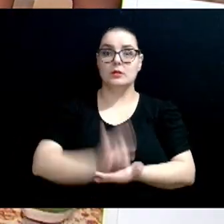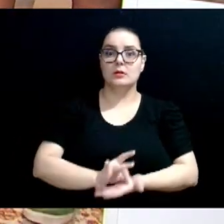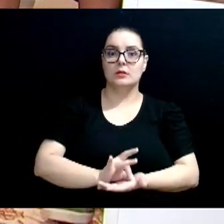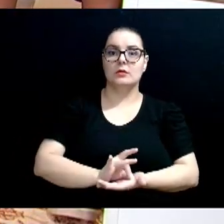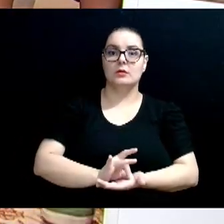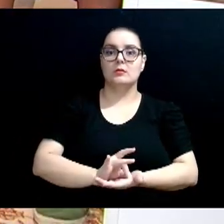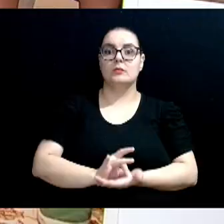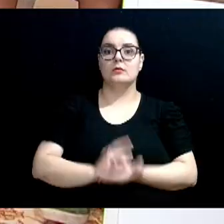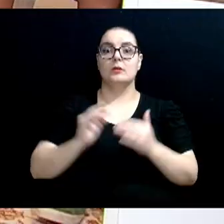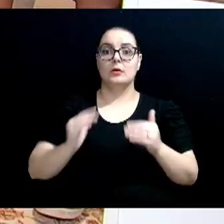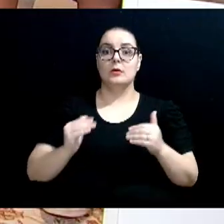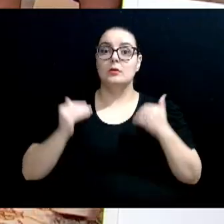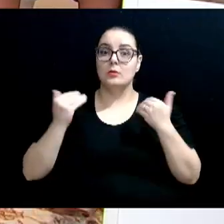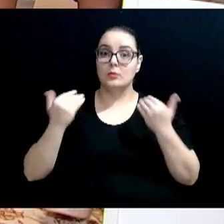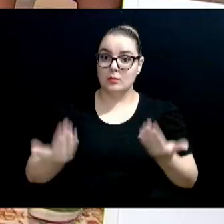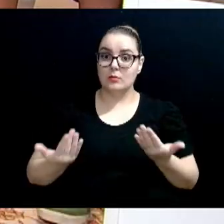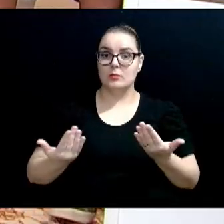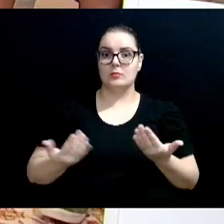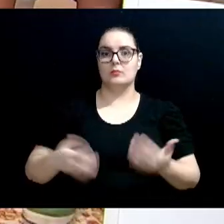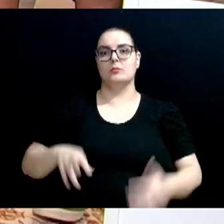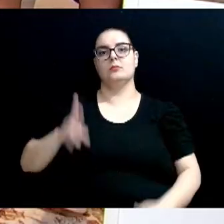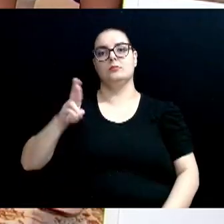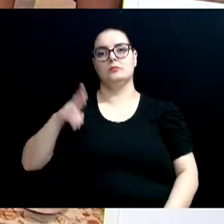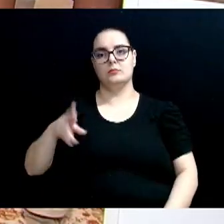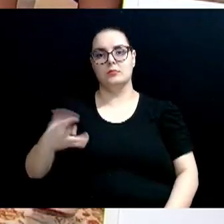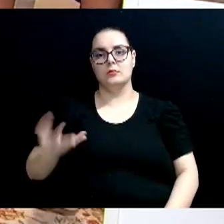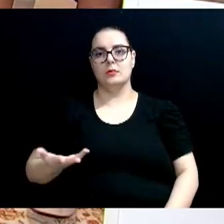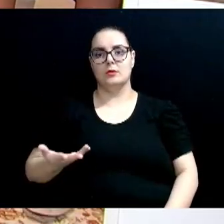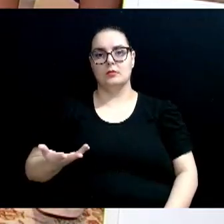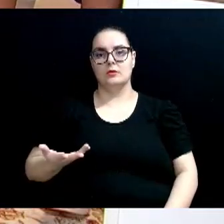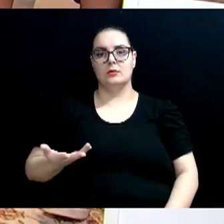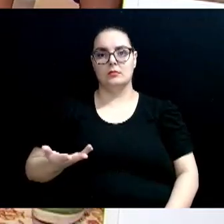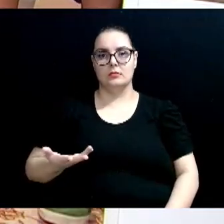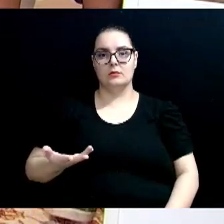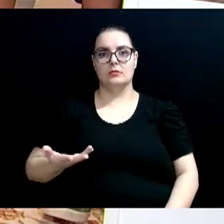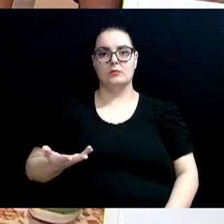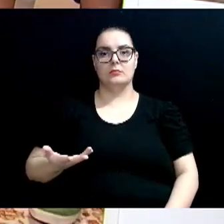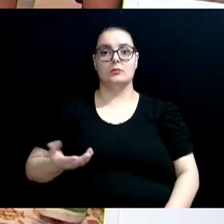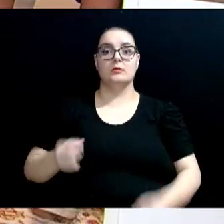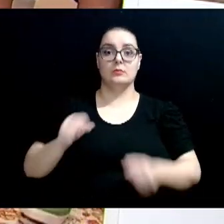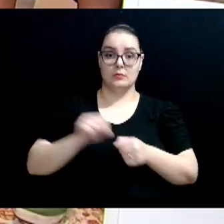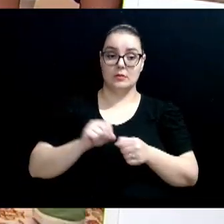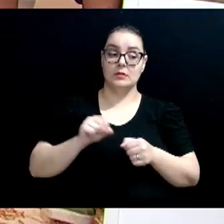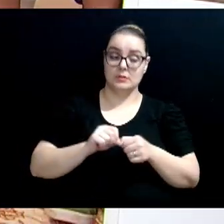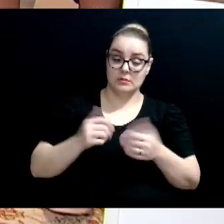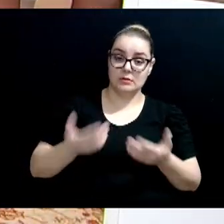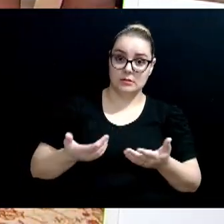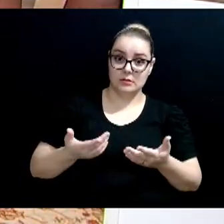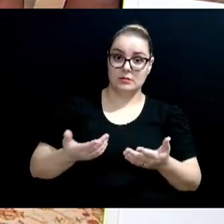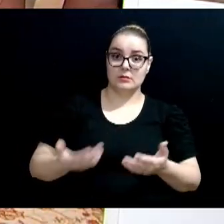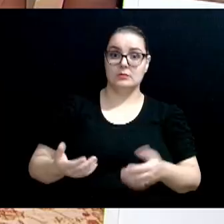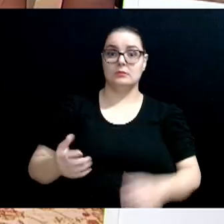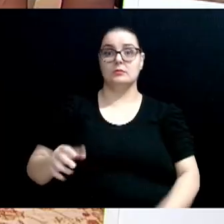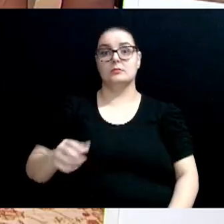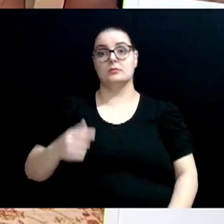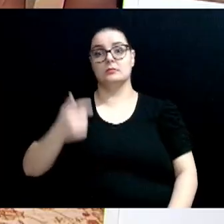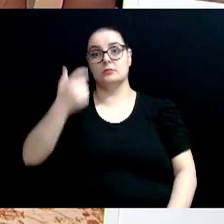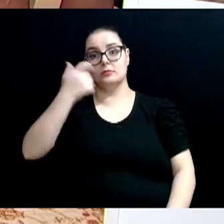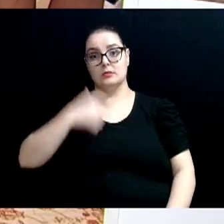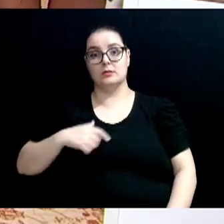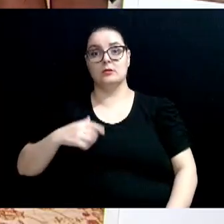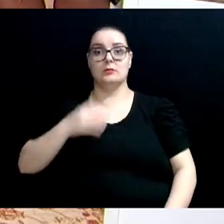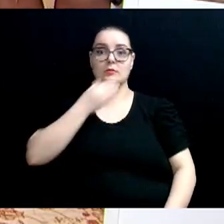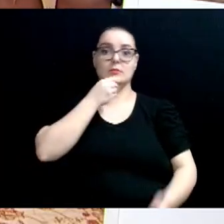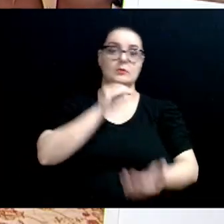quais eram os motivos que estavam nos levando à adoção, né? Então,